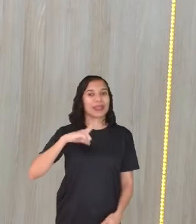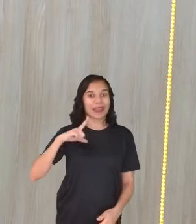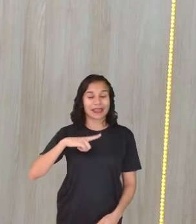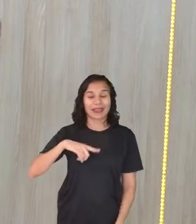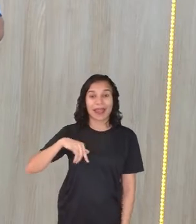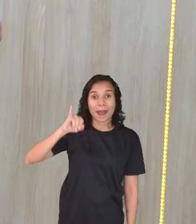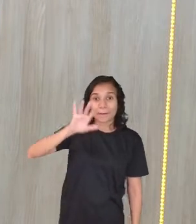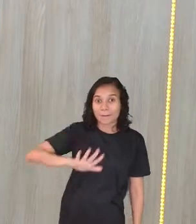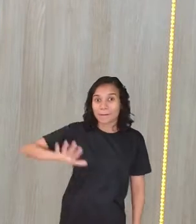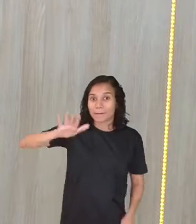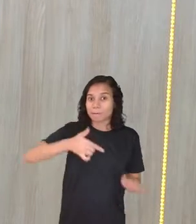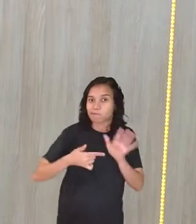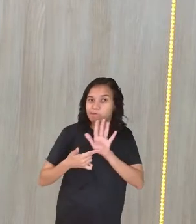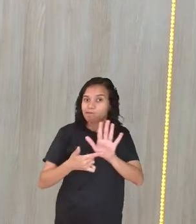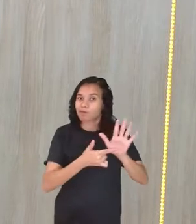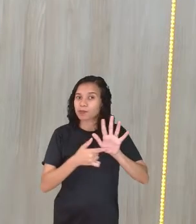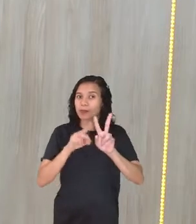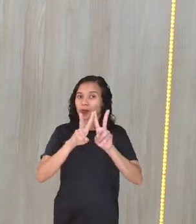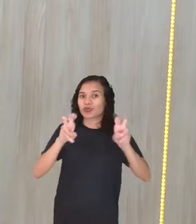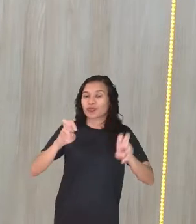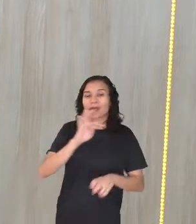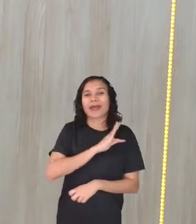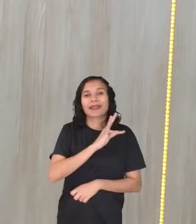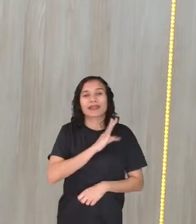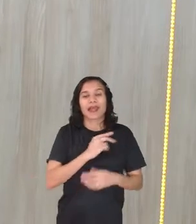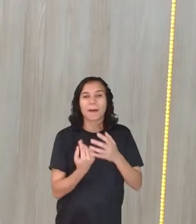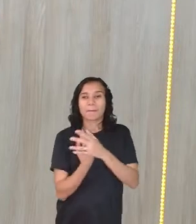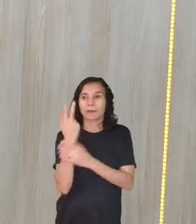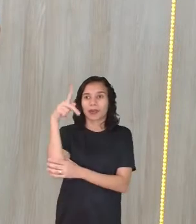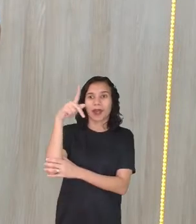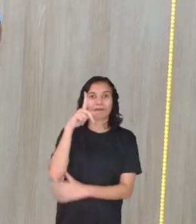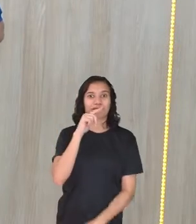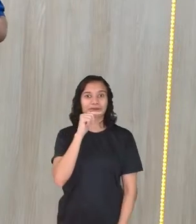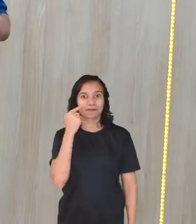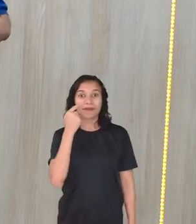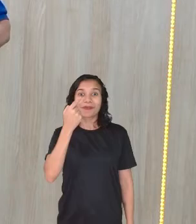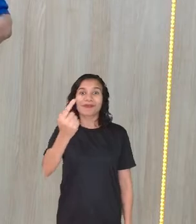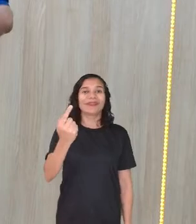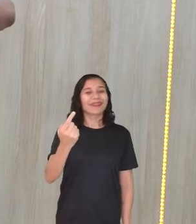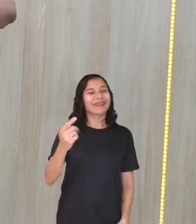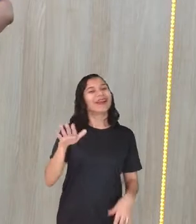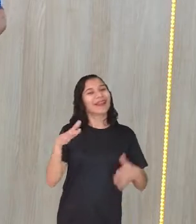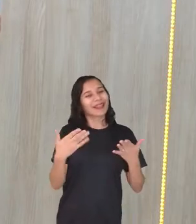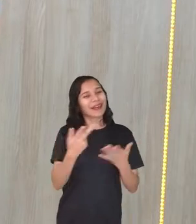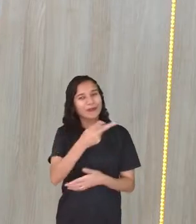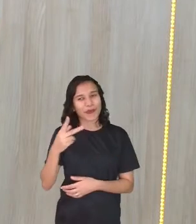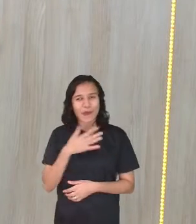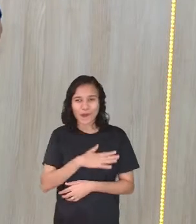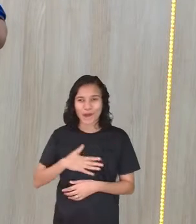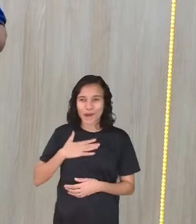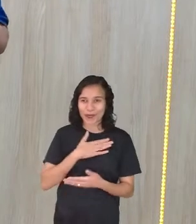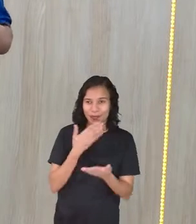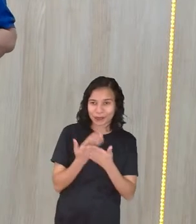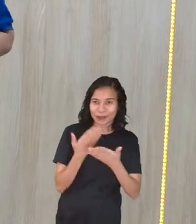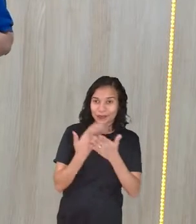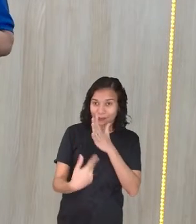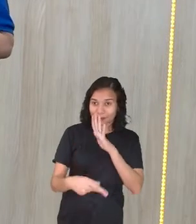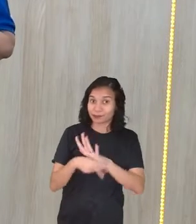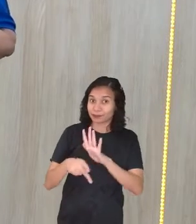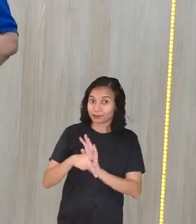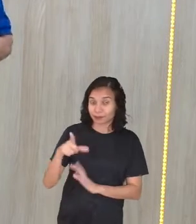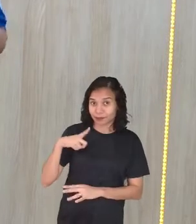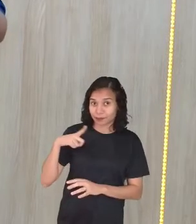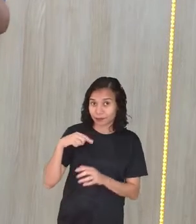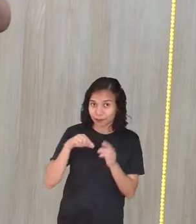trazer imagens para vocês sobre essa técnica de cultivo na água. Então, se gostaram dessa aula e tiveram curiosidade de fazer